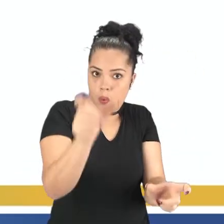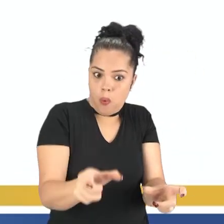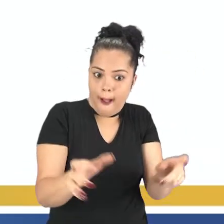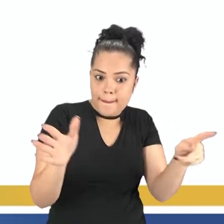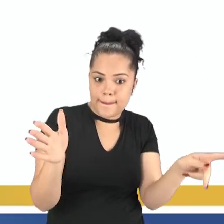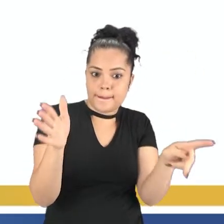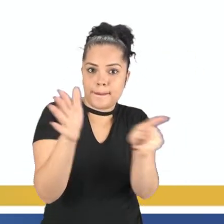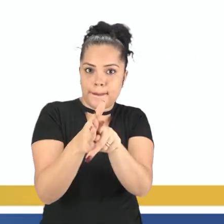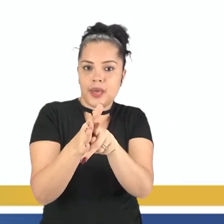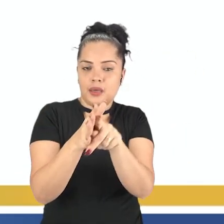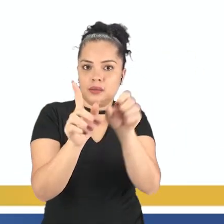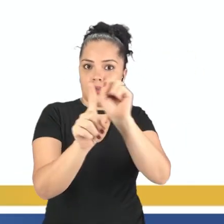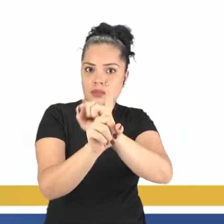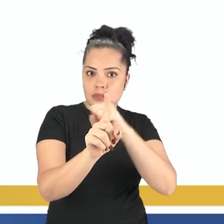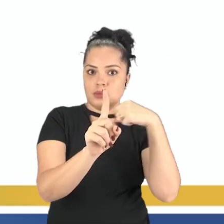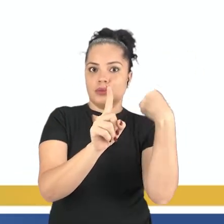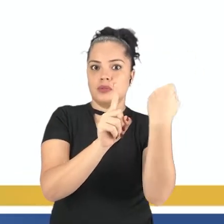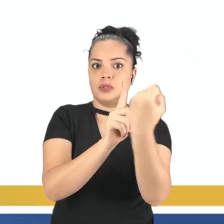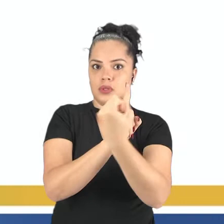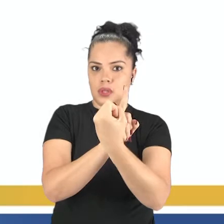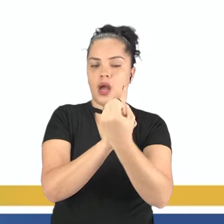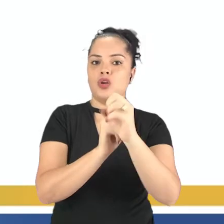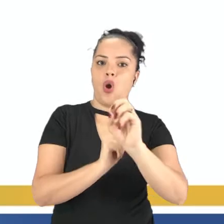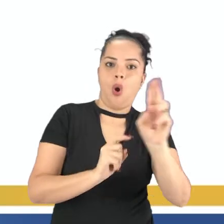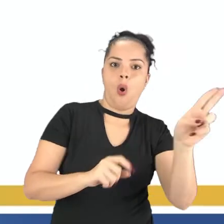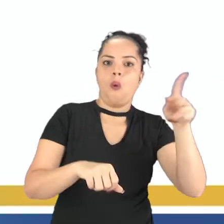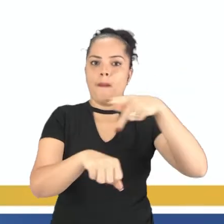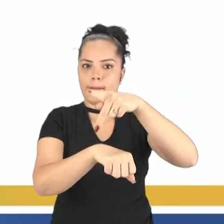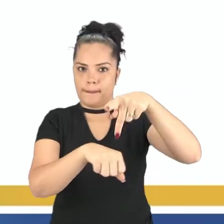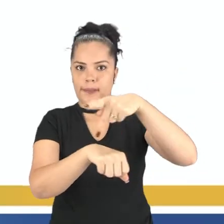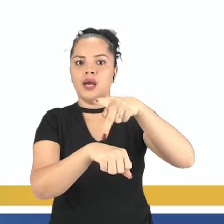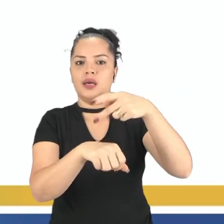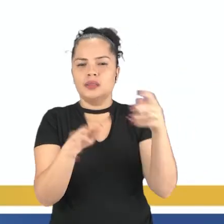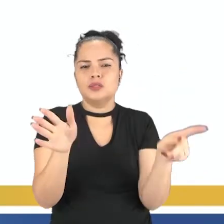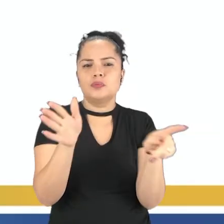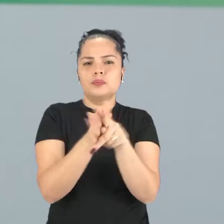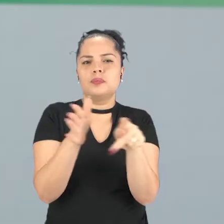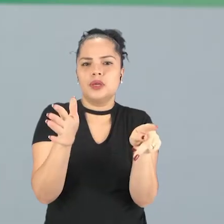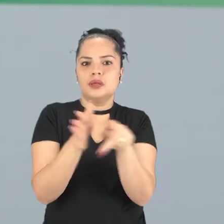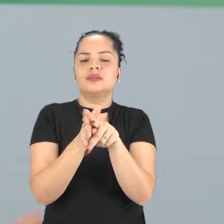parte integrante de uma sociedade ou nação. Então, é o sentimento